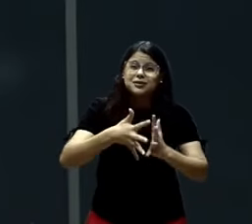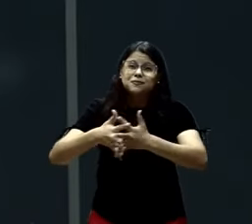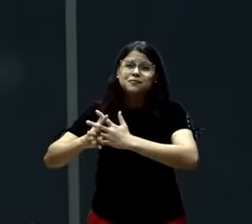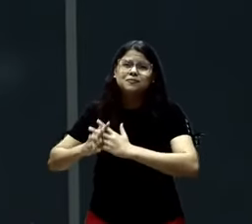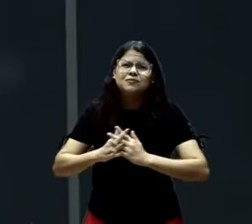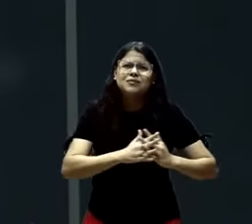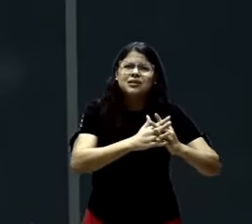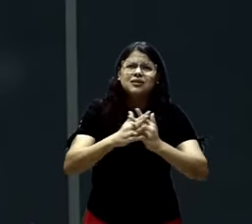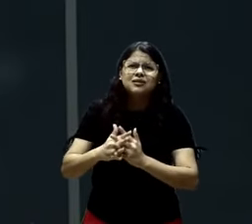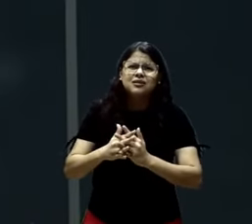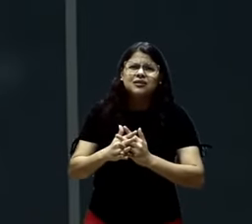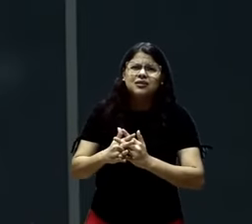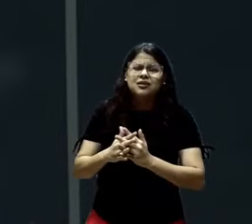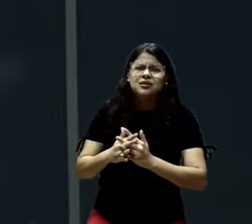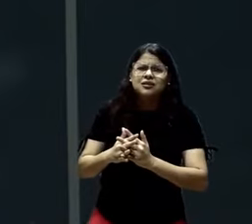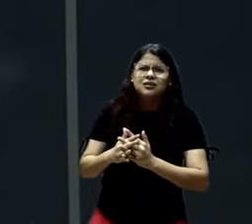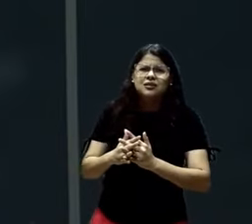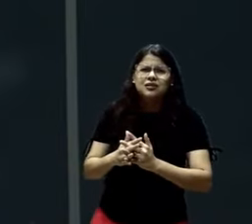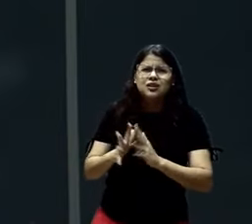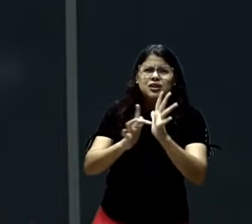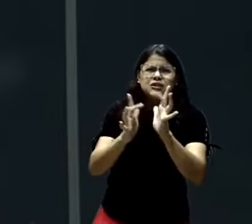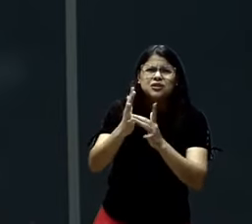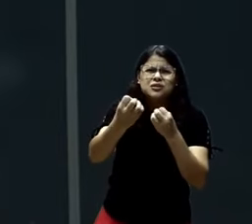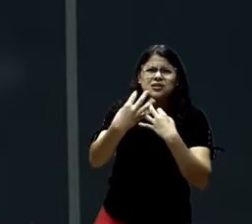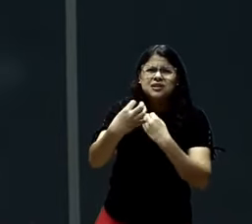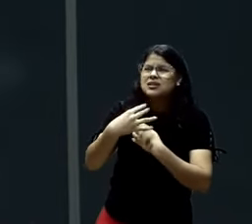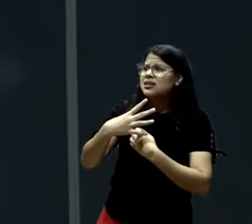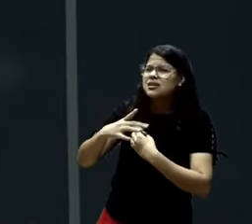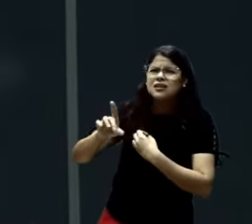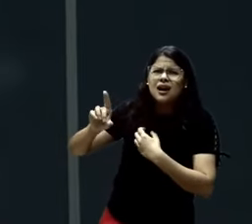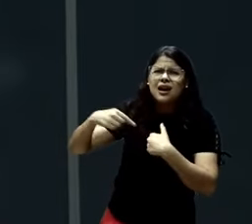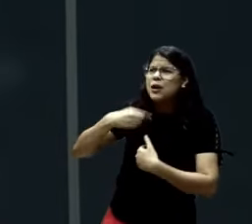Orar a Deus pedindo a vontade dele sobre a minha vida.